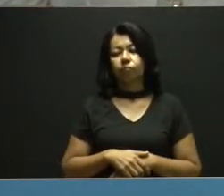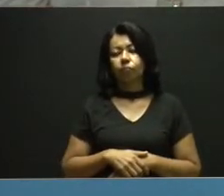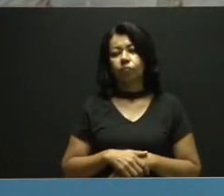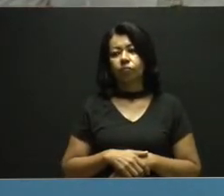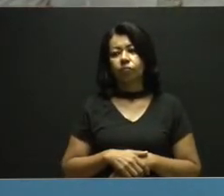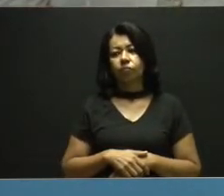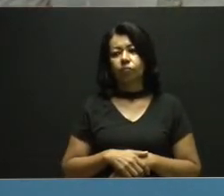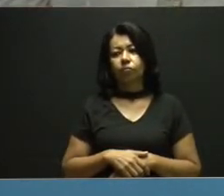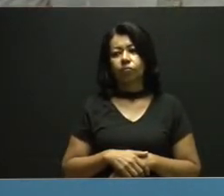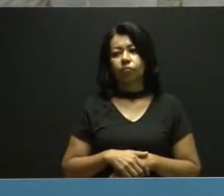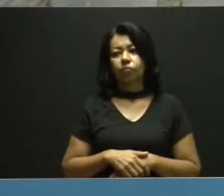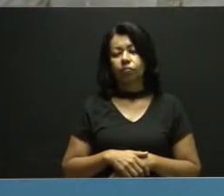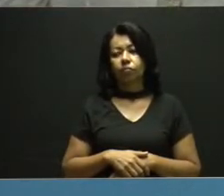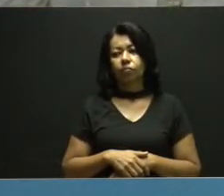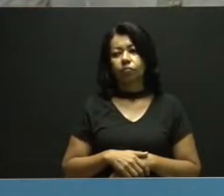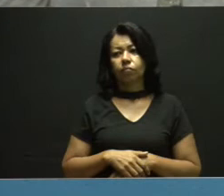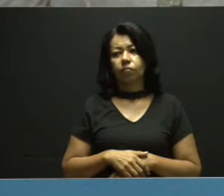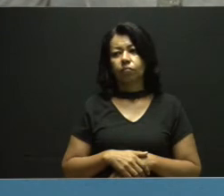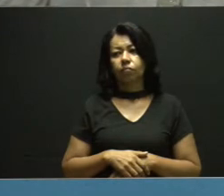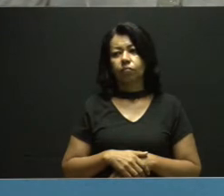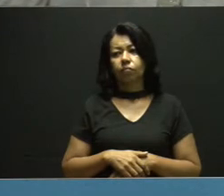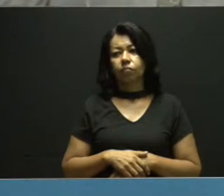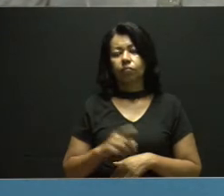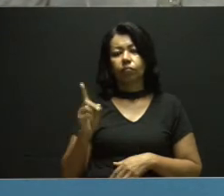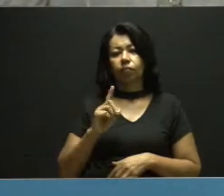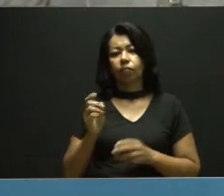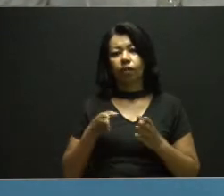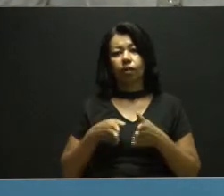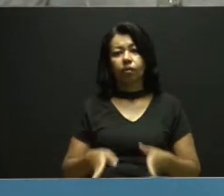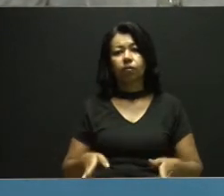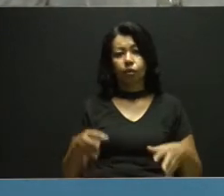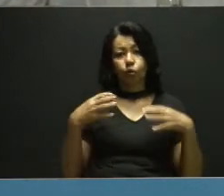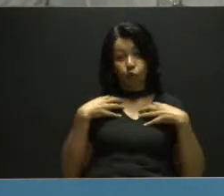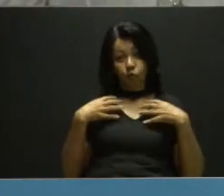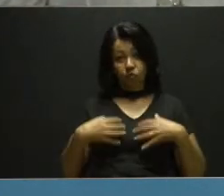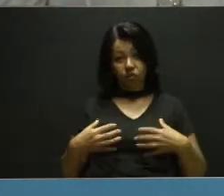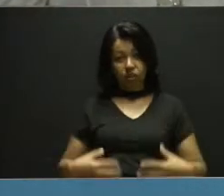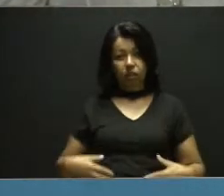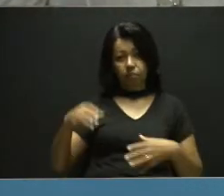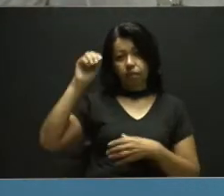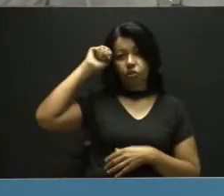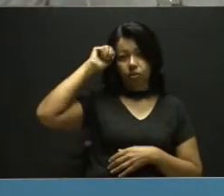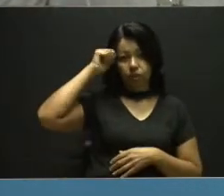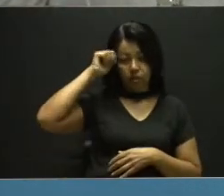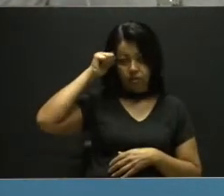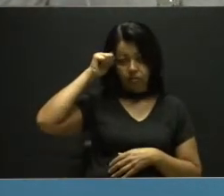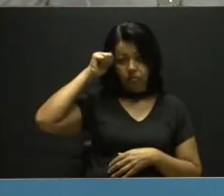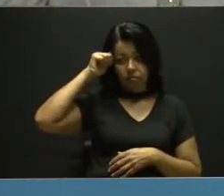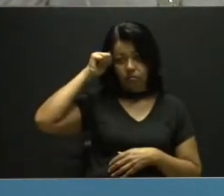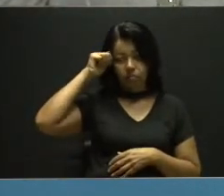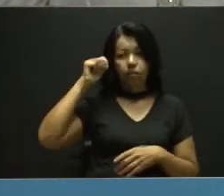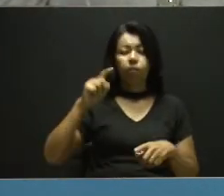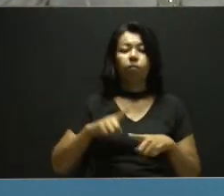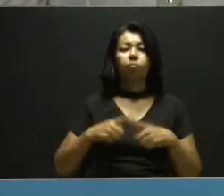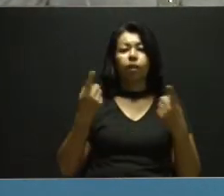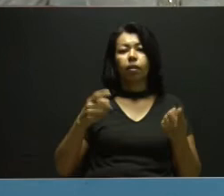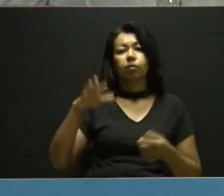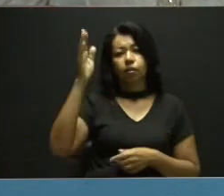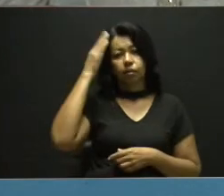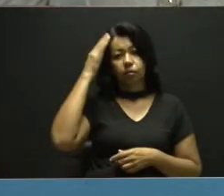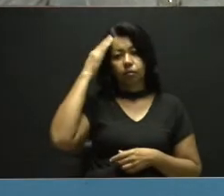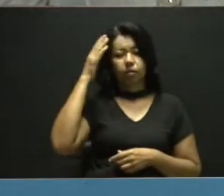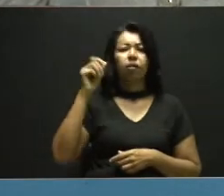angels ou não nasce fisicamente negro mas eu sei o que é a